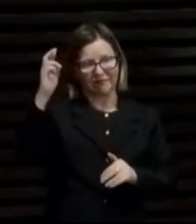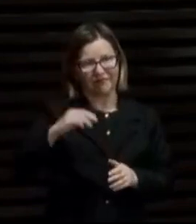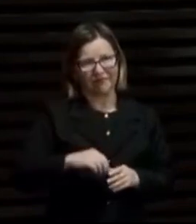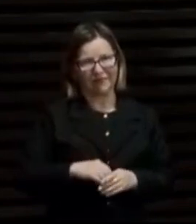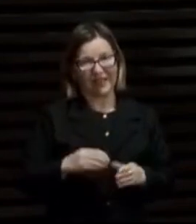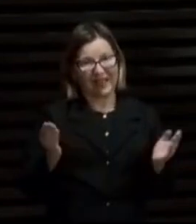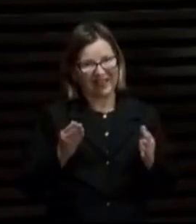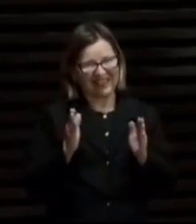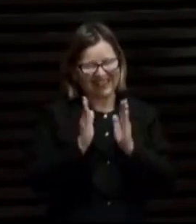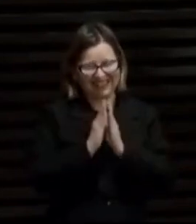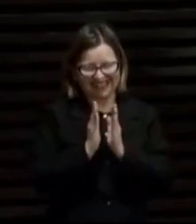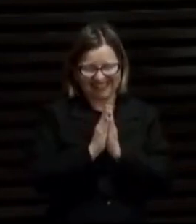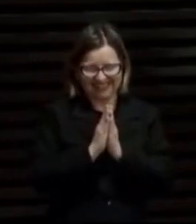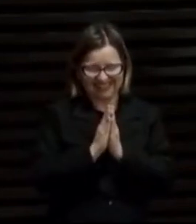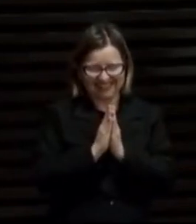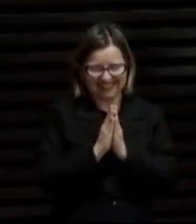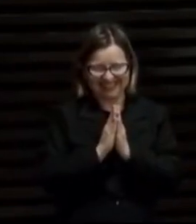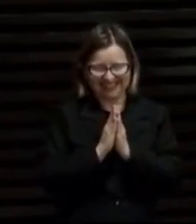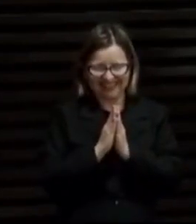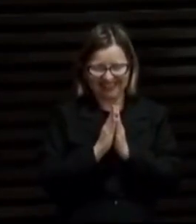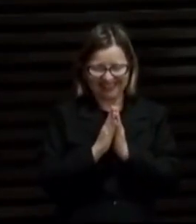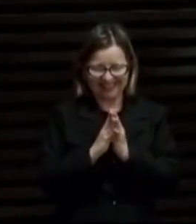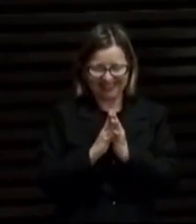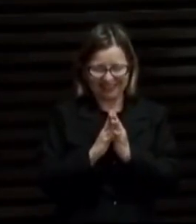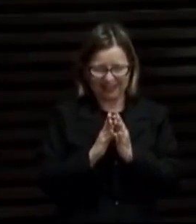Vamos orar.